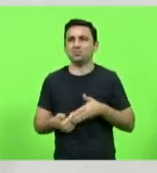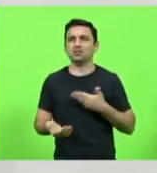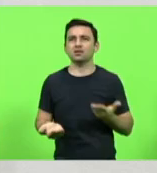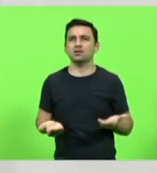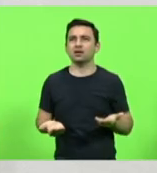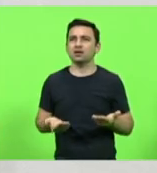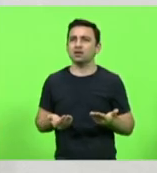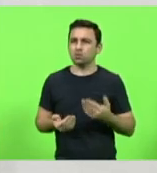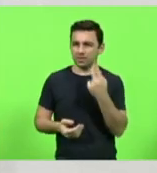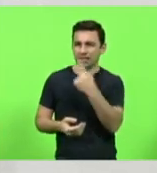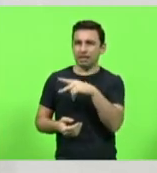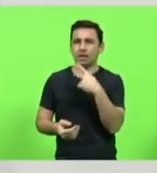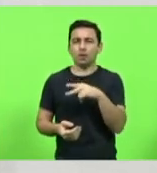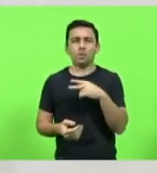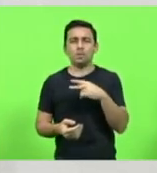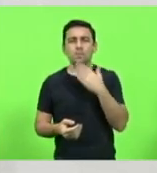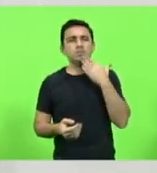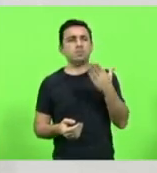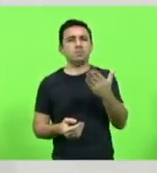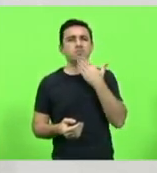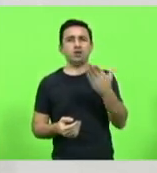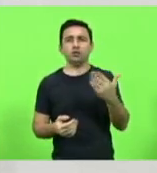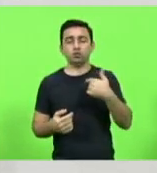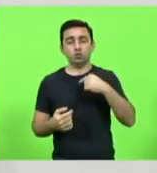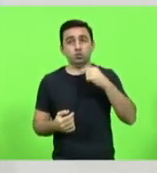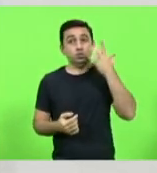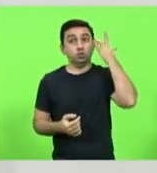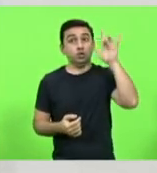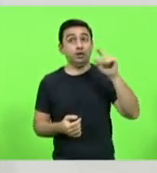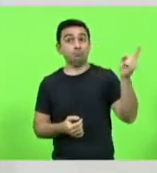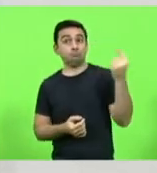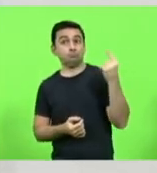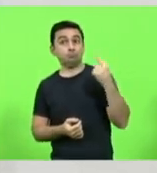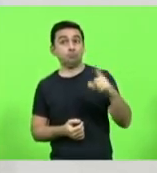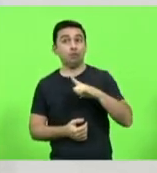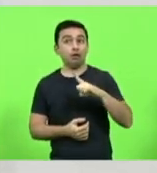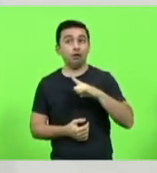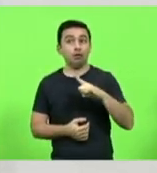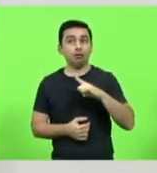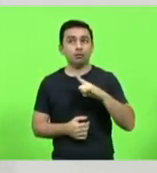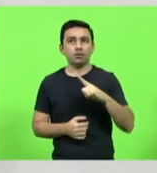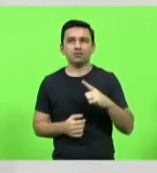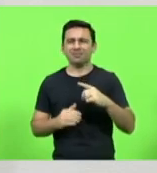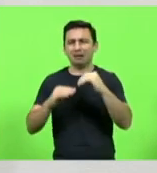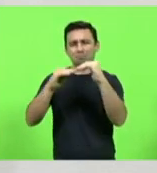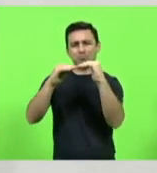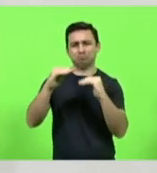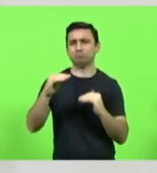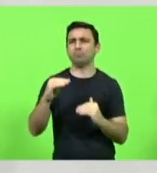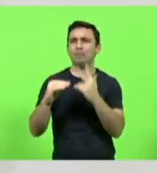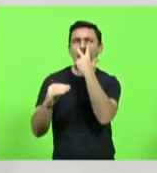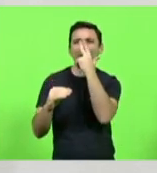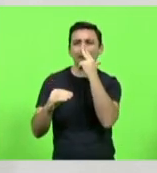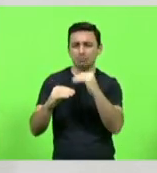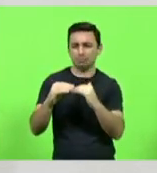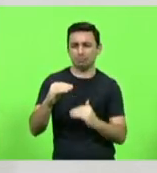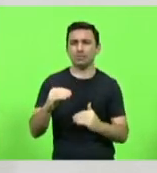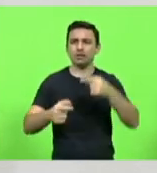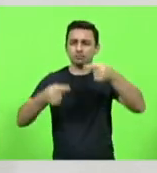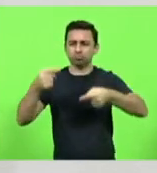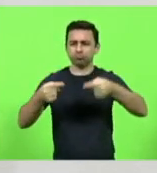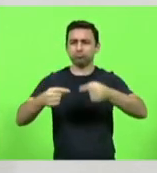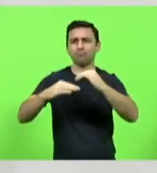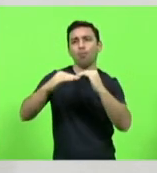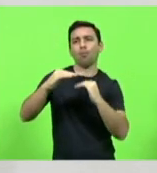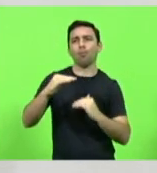Essa tua apelação, que eu não sei se estás seguindo ordens de alguém, rebaixa, traz o debate para